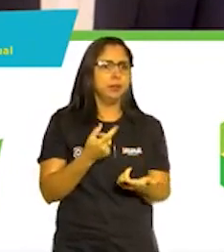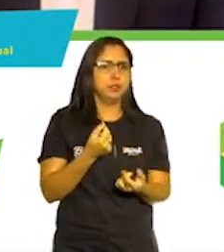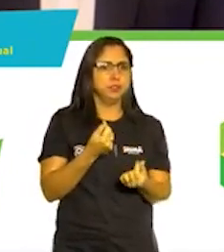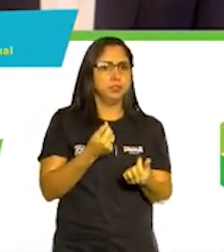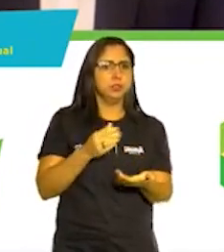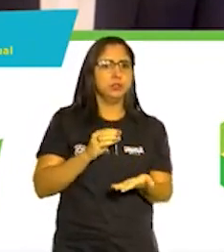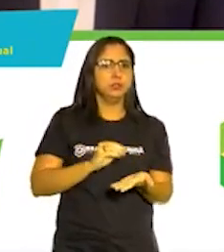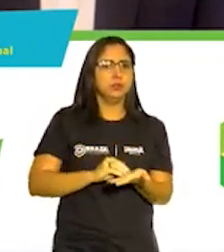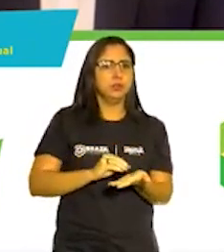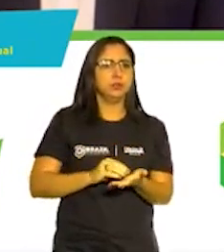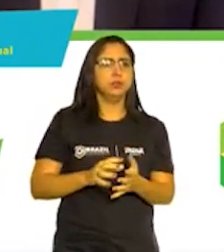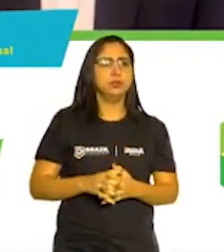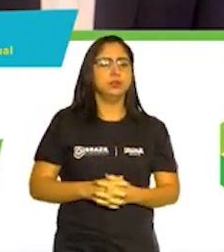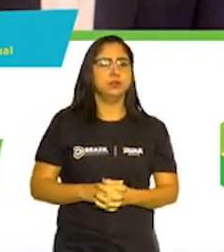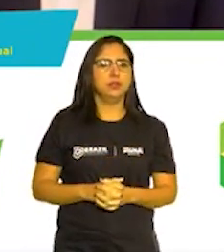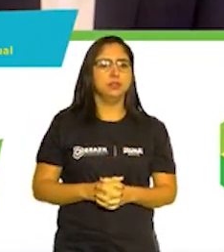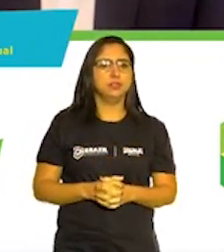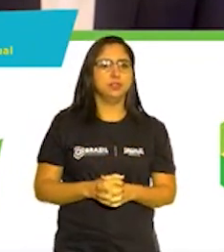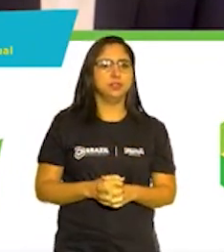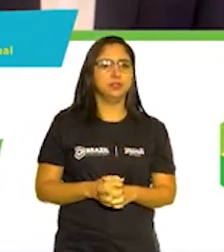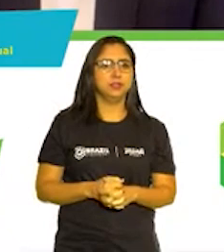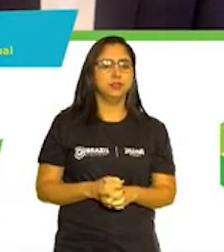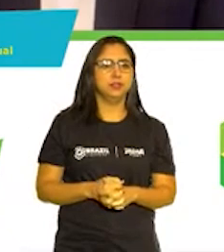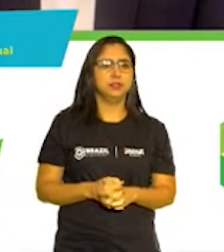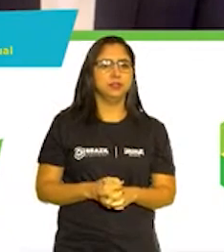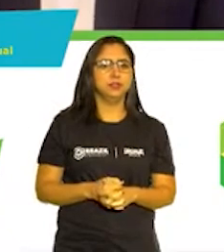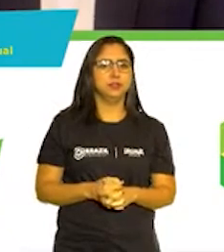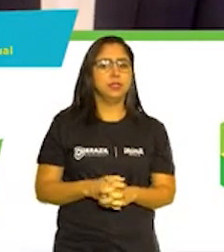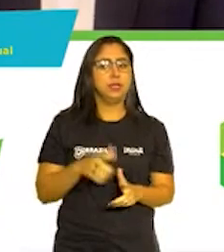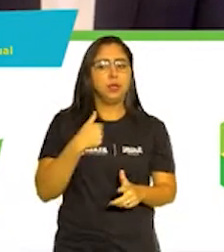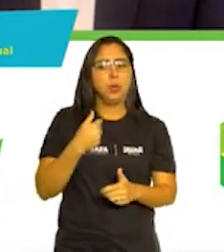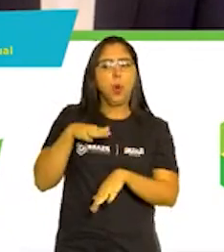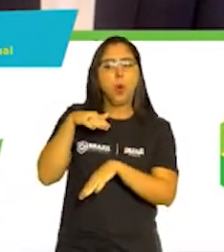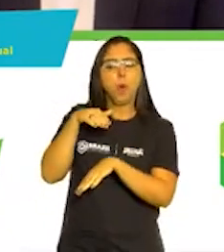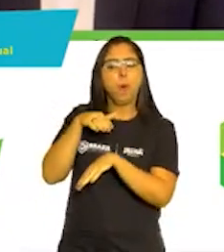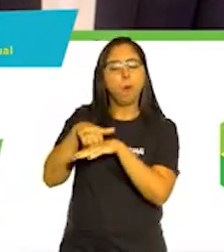já conversei mil vezes isso com a Eliana,